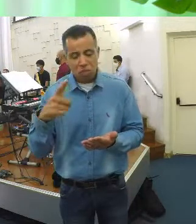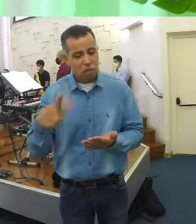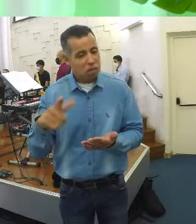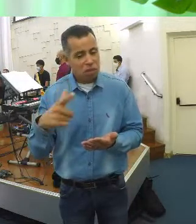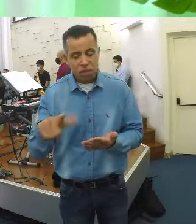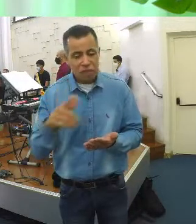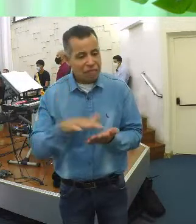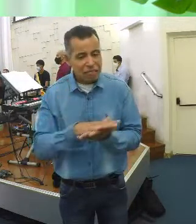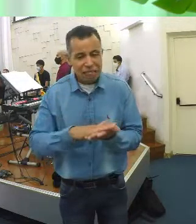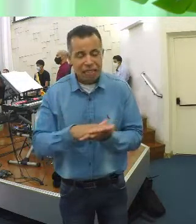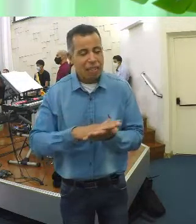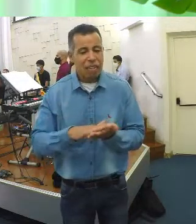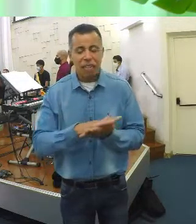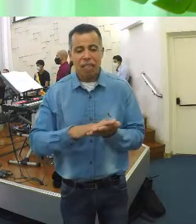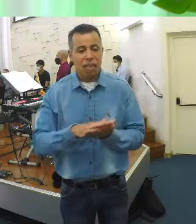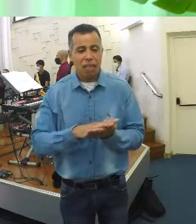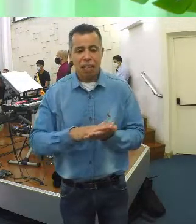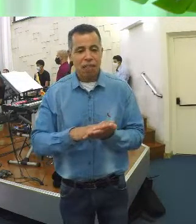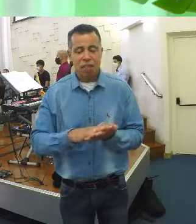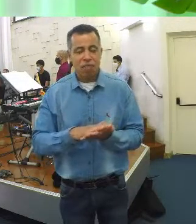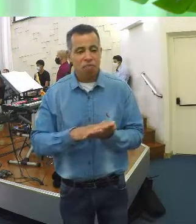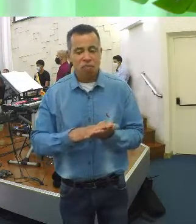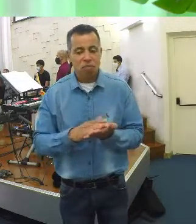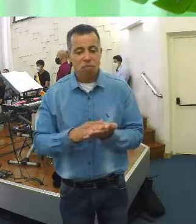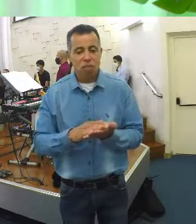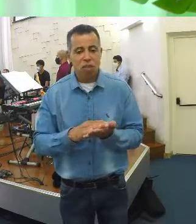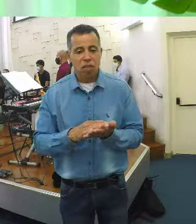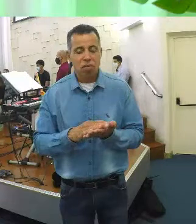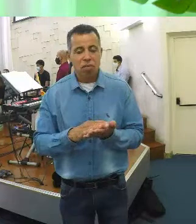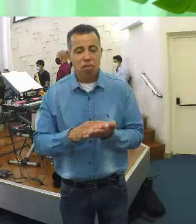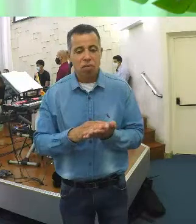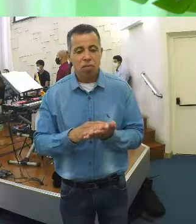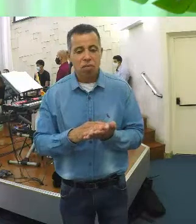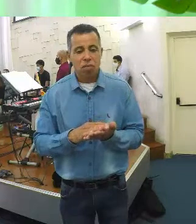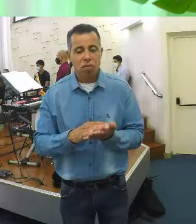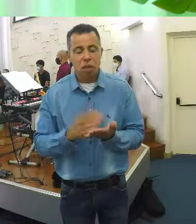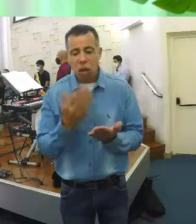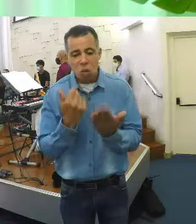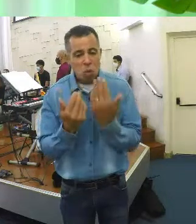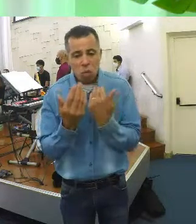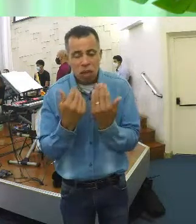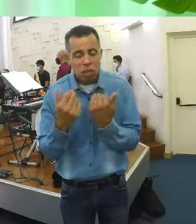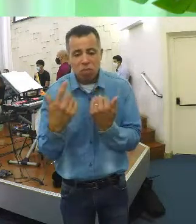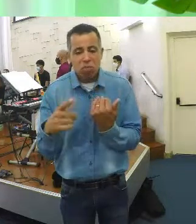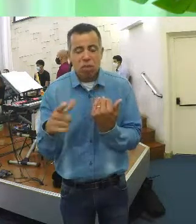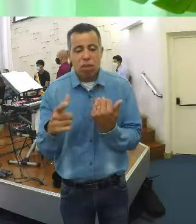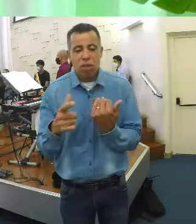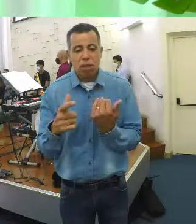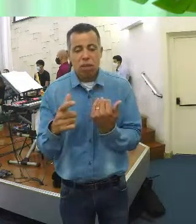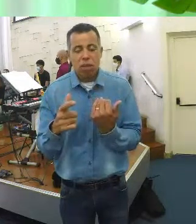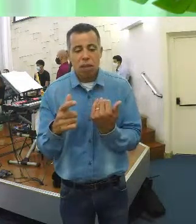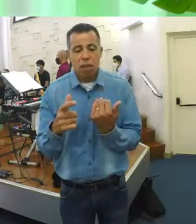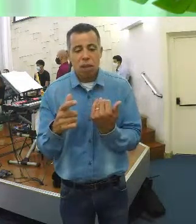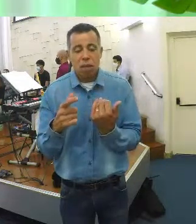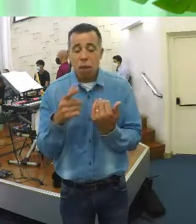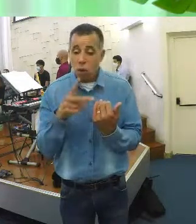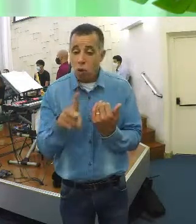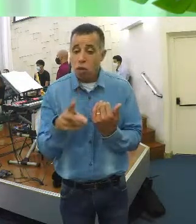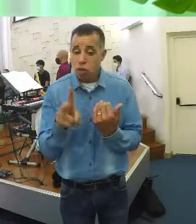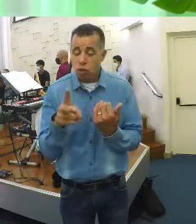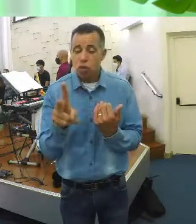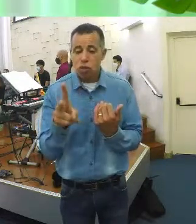tem a oliveira e não tem mais nada de mantimento nos campos, não tem nada, mas ele completa: as ovelhas